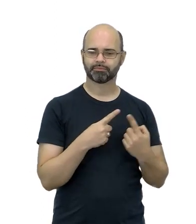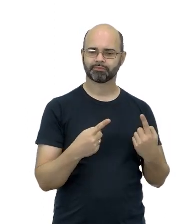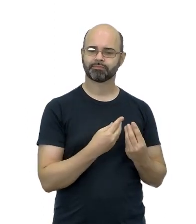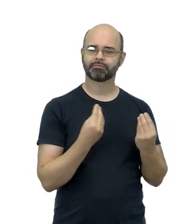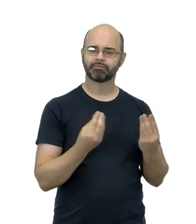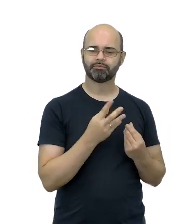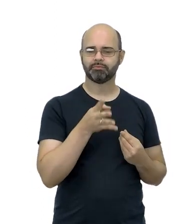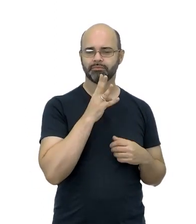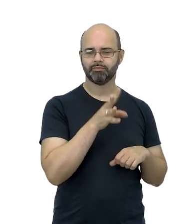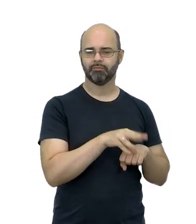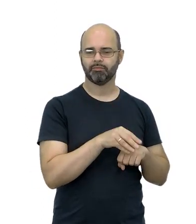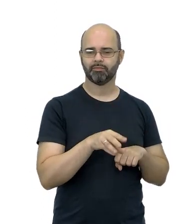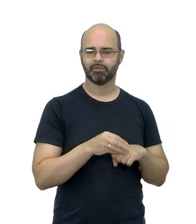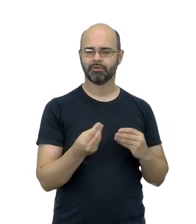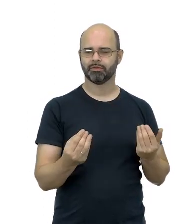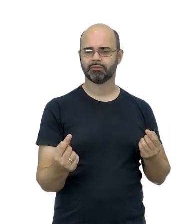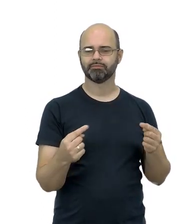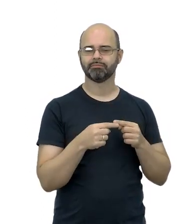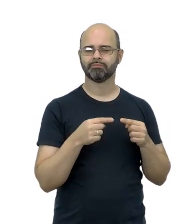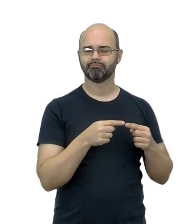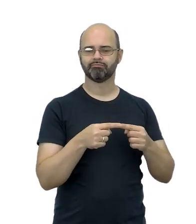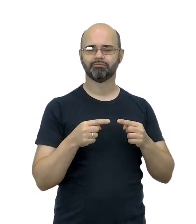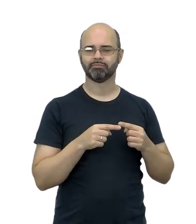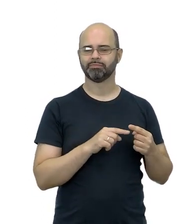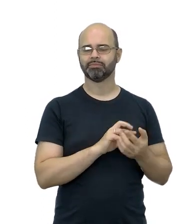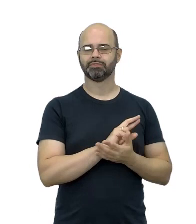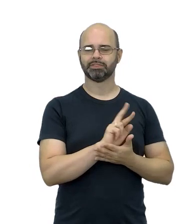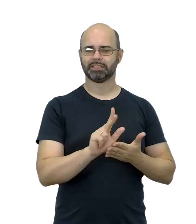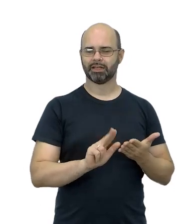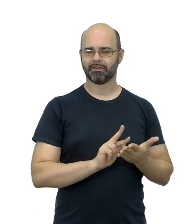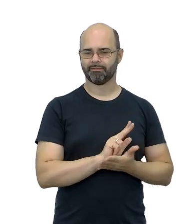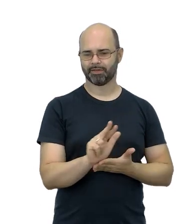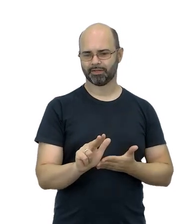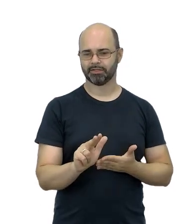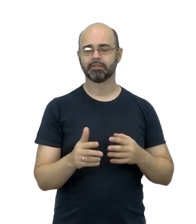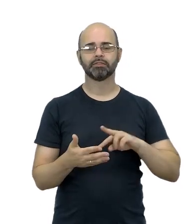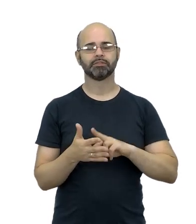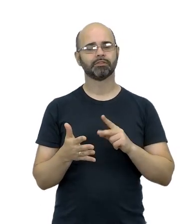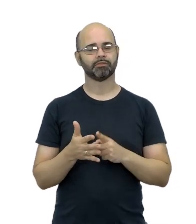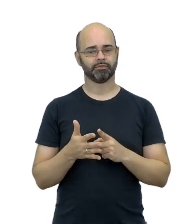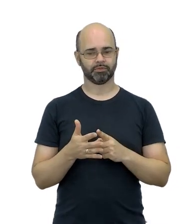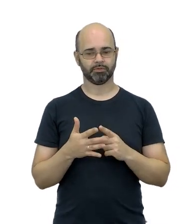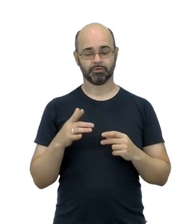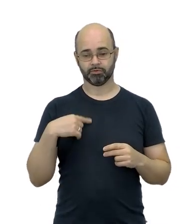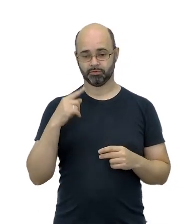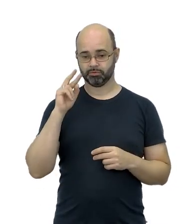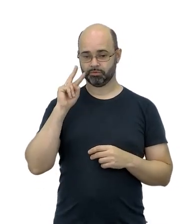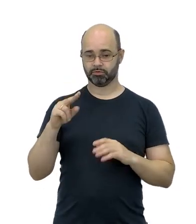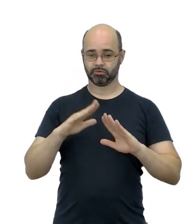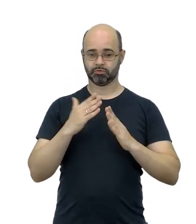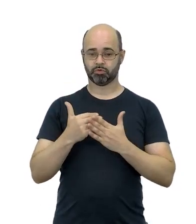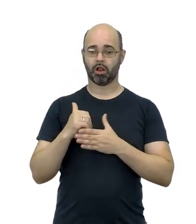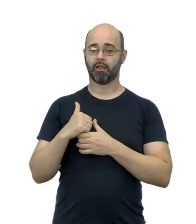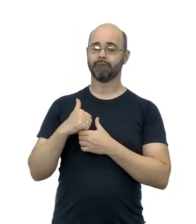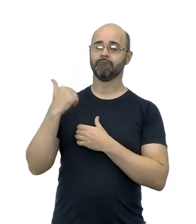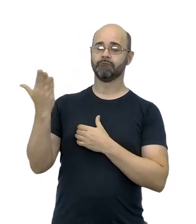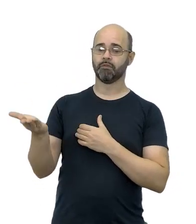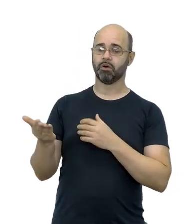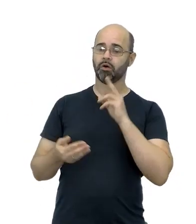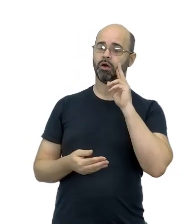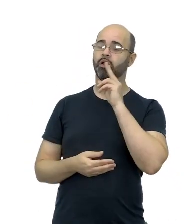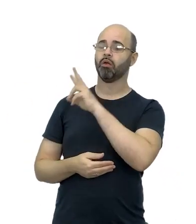diferentes conhecimentos matemáticos, né? Então, no fundo, a gente olhar para fora da escola, quando a gente olha,